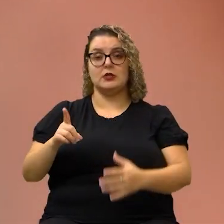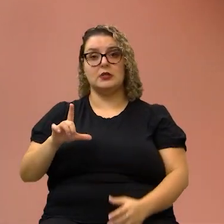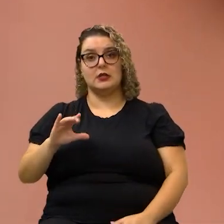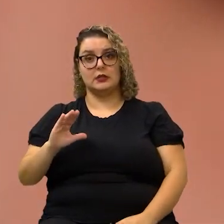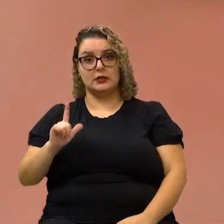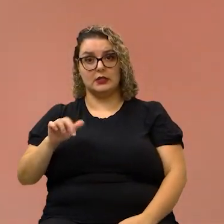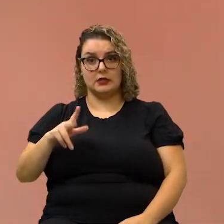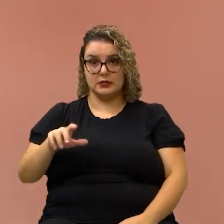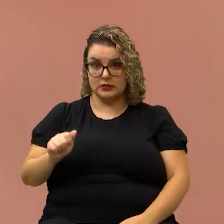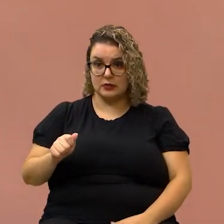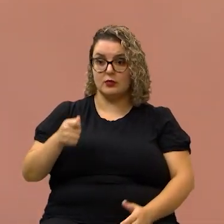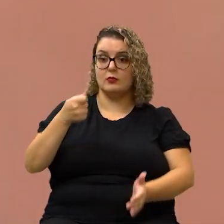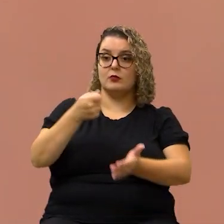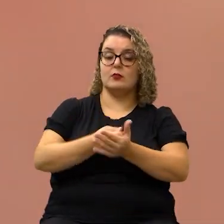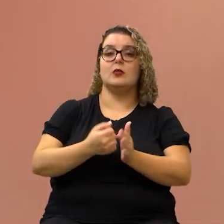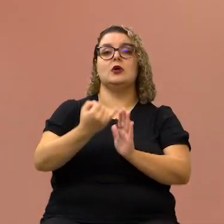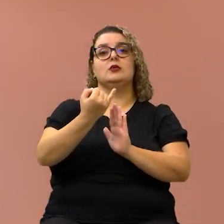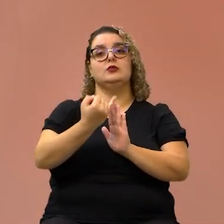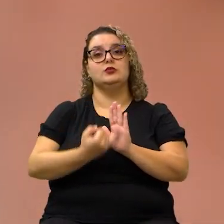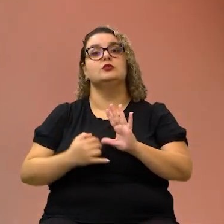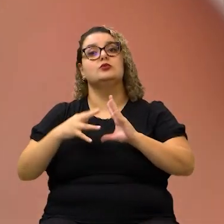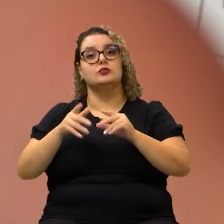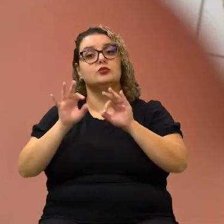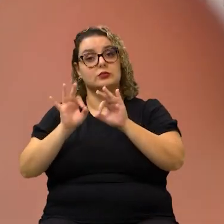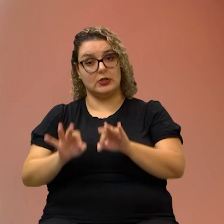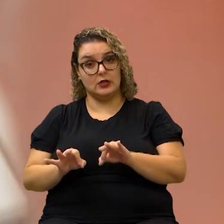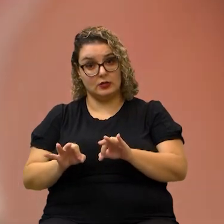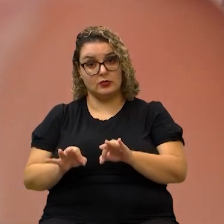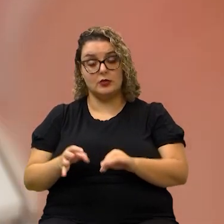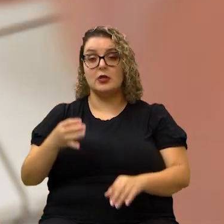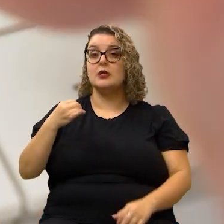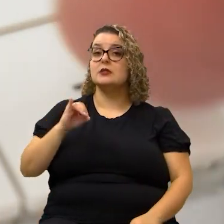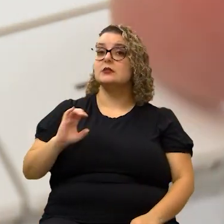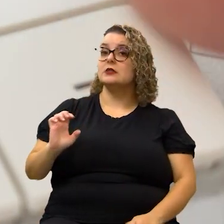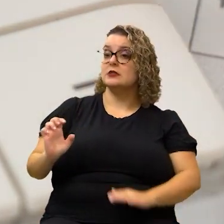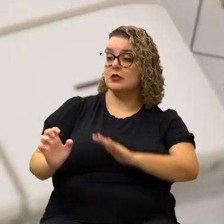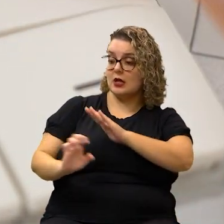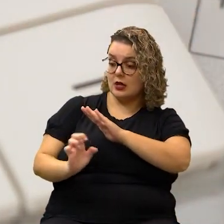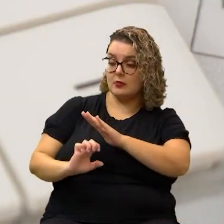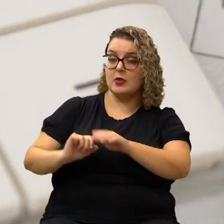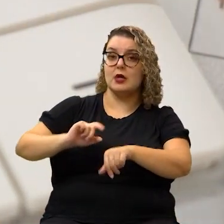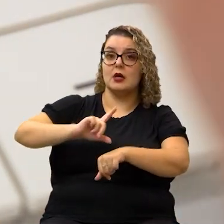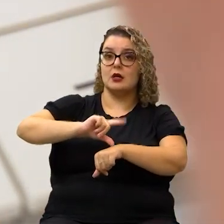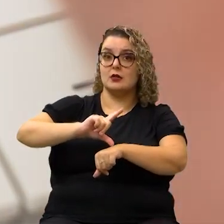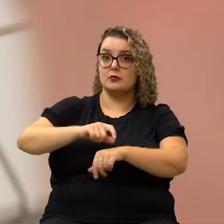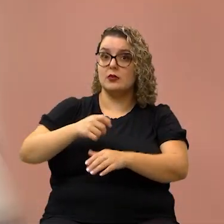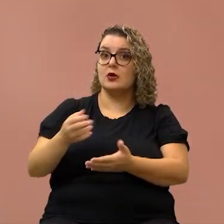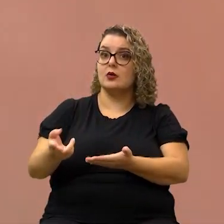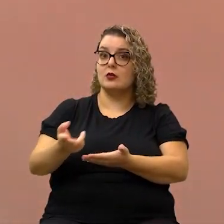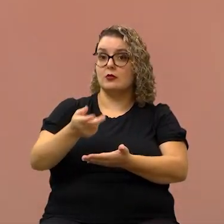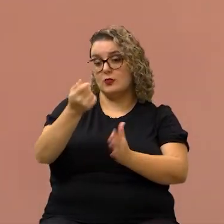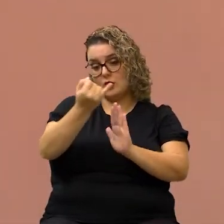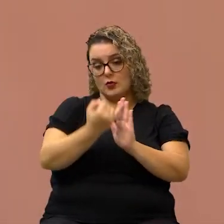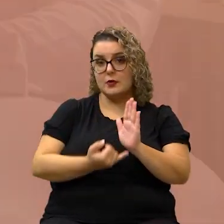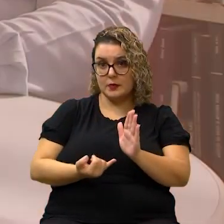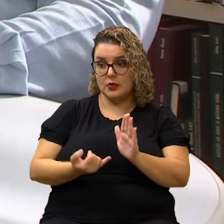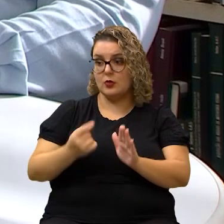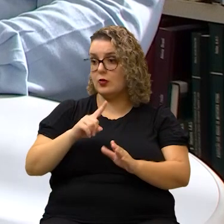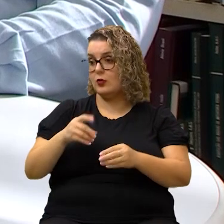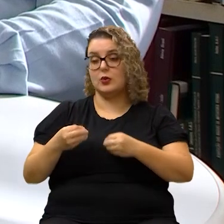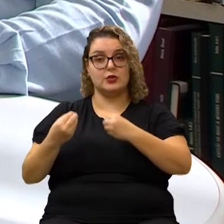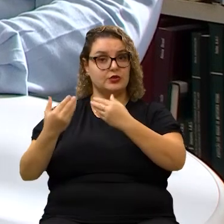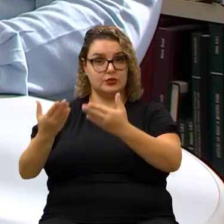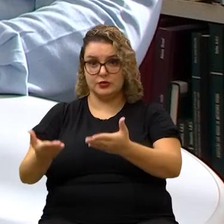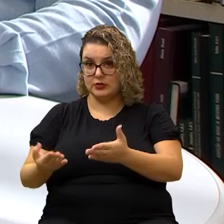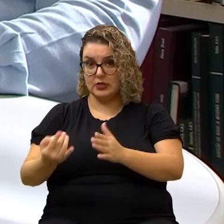suas declarações, fazendo o pagamento dos seus impostos, tudo bonitinho. Se a empresa começa a atrasar os impostos ou ela começa a